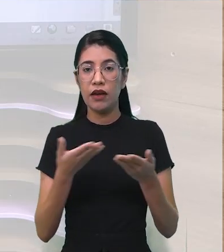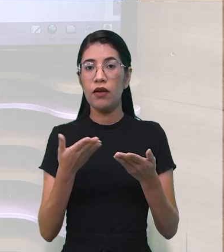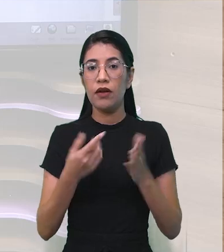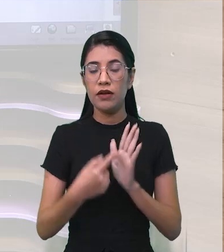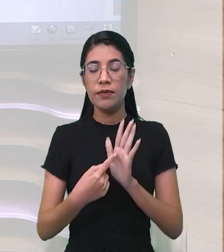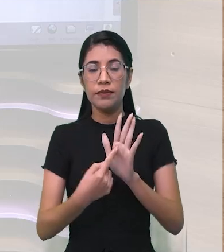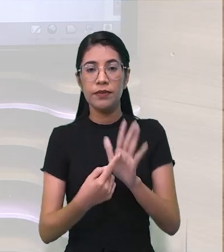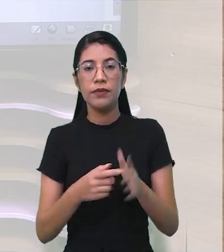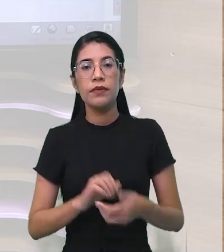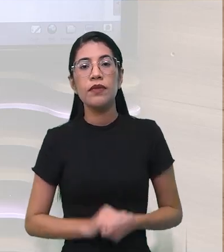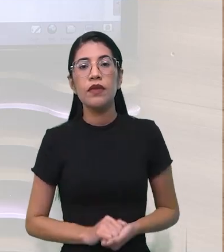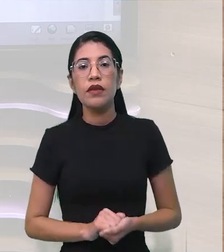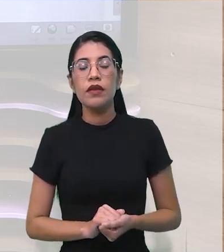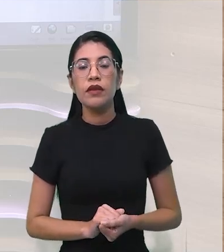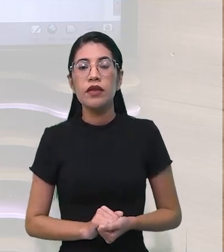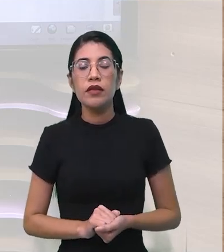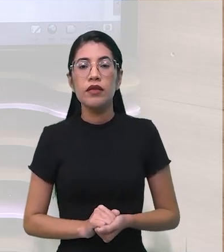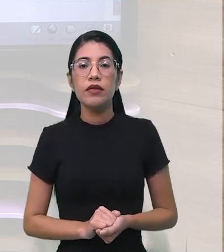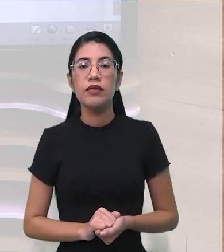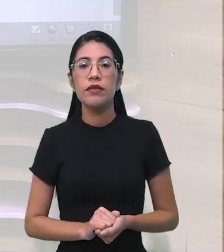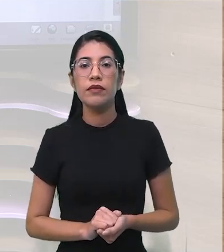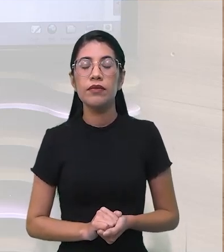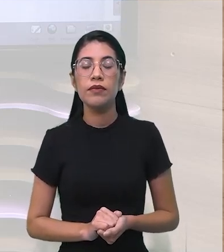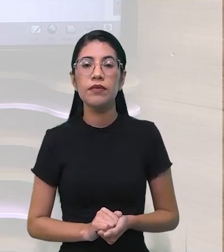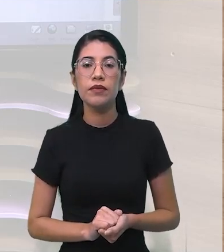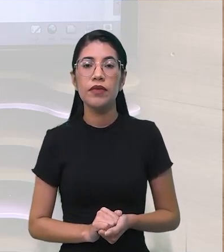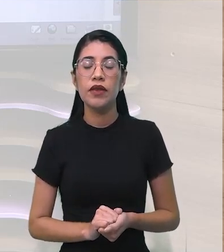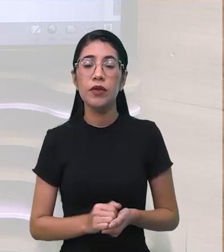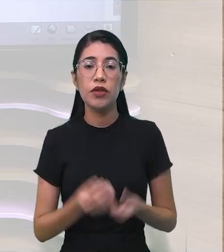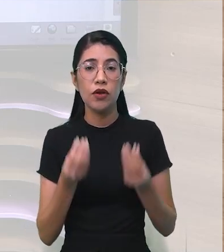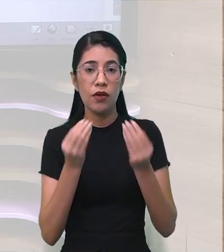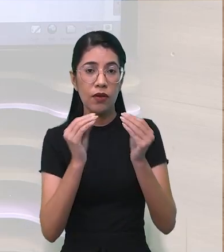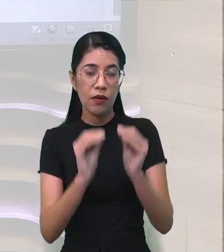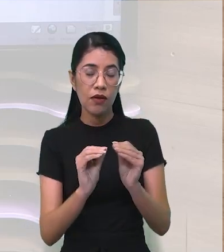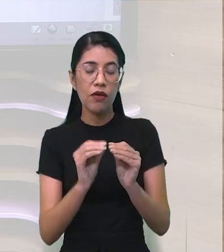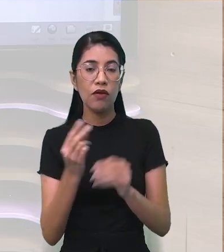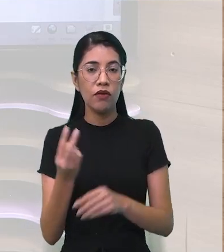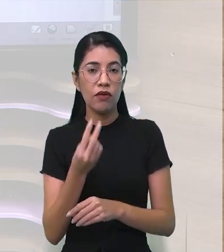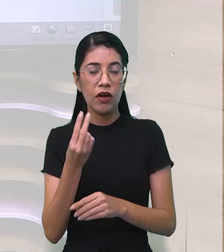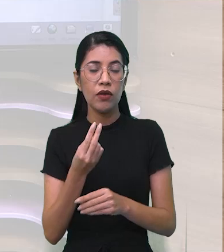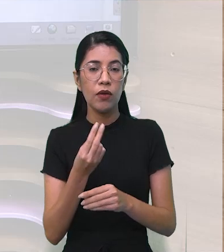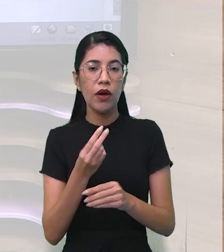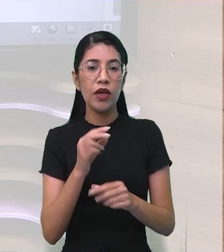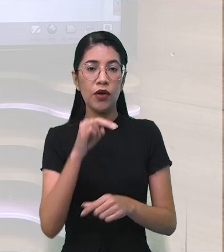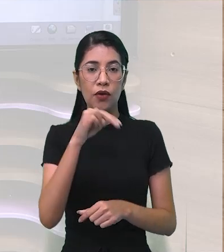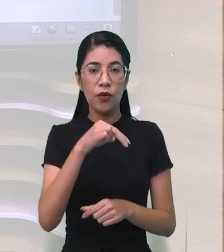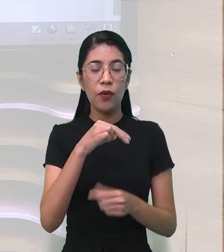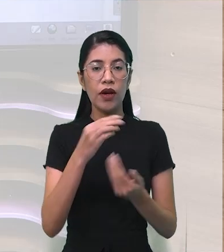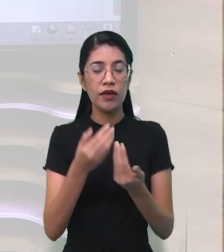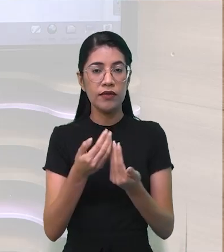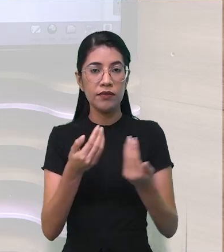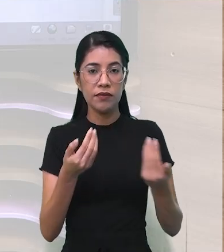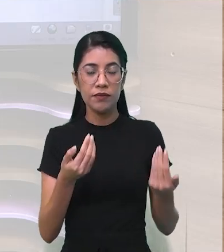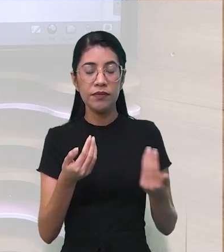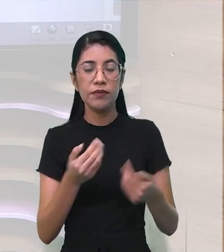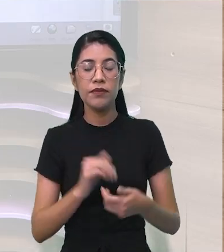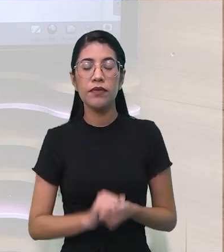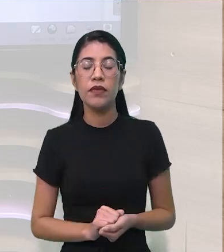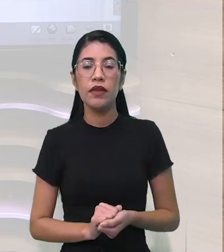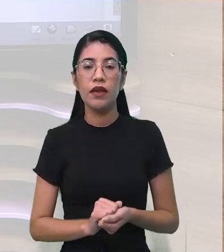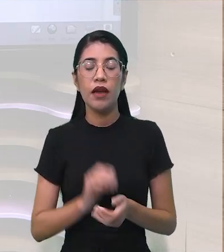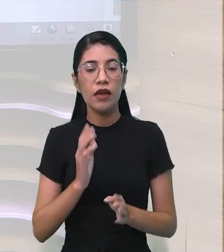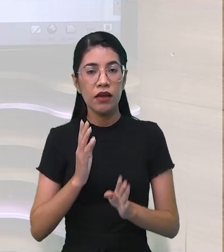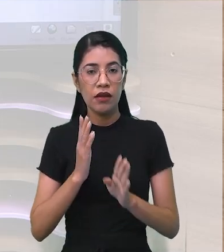fizemos aqui. Então, você apenas coloca lá no resultado o valor e isola o n, tá certo? E aí